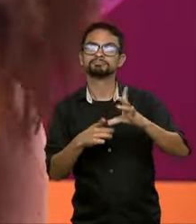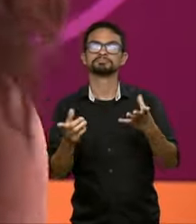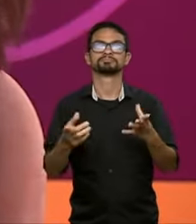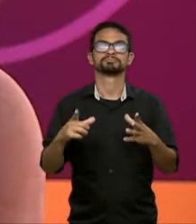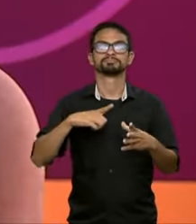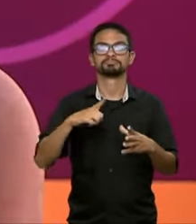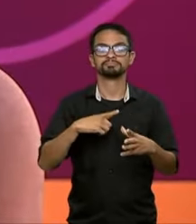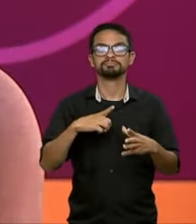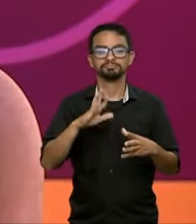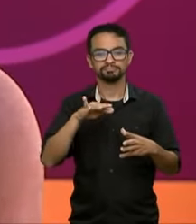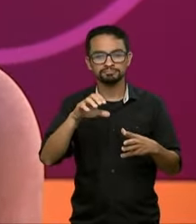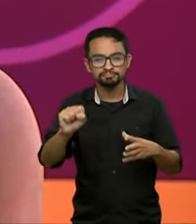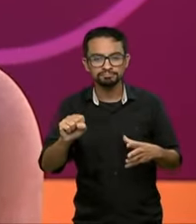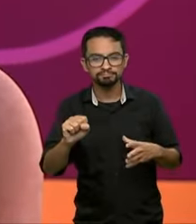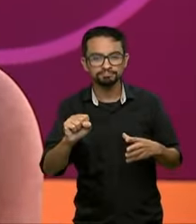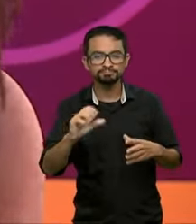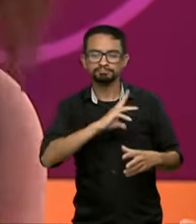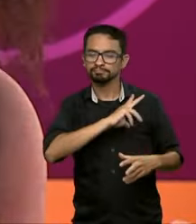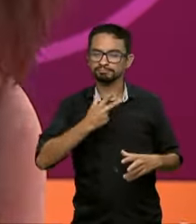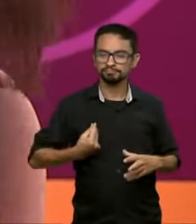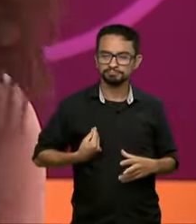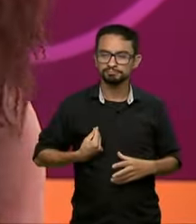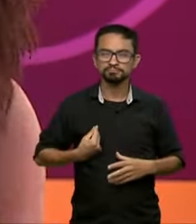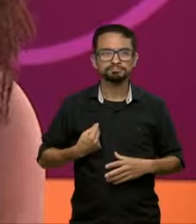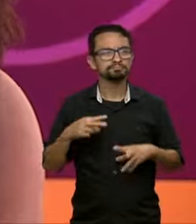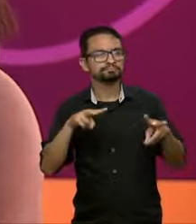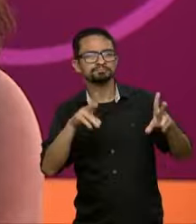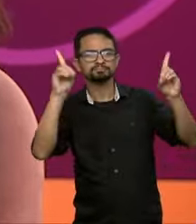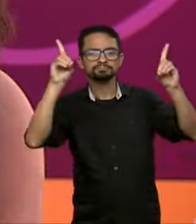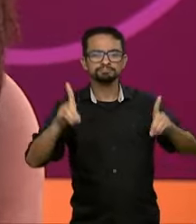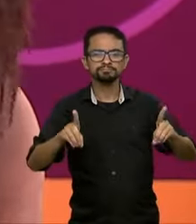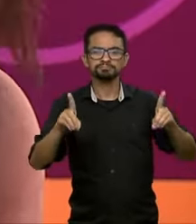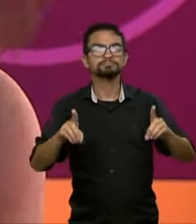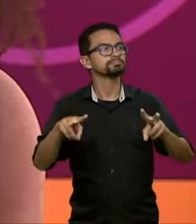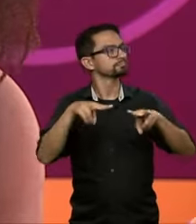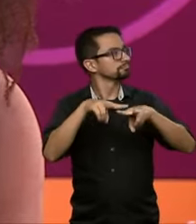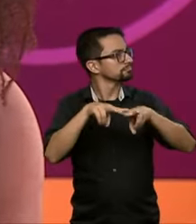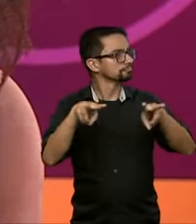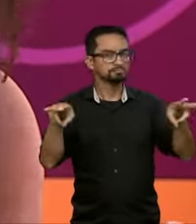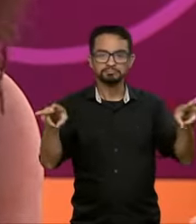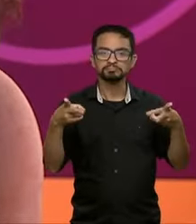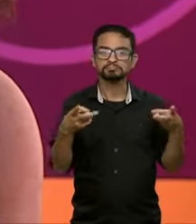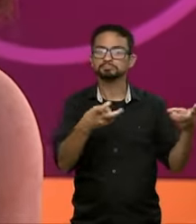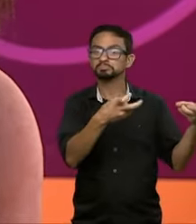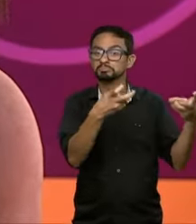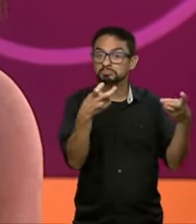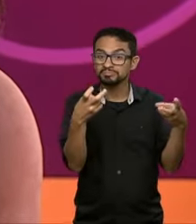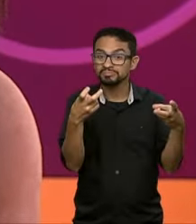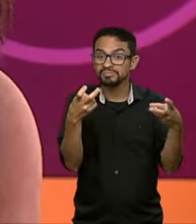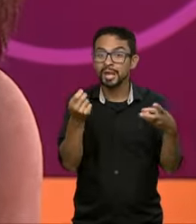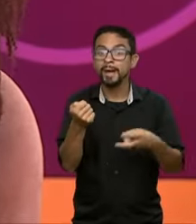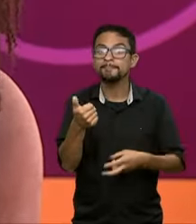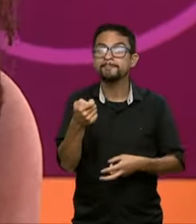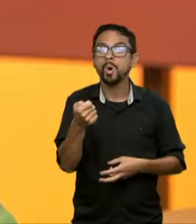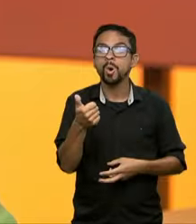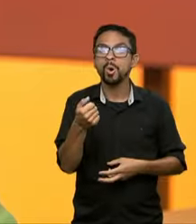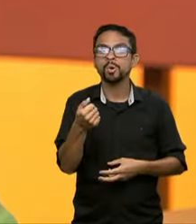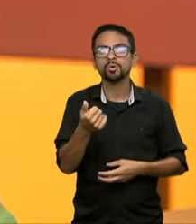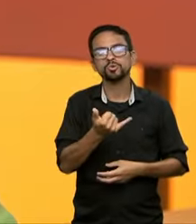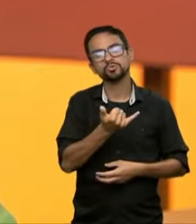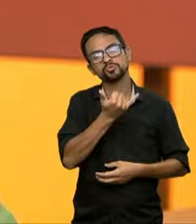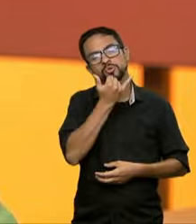trans, pessoas com deficiência. E se quando você fizer o teste do pescoço, você perceber que não tem quase ninguém com